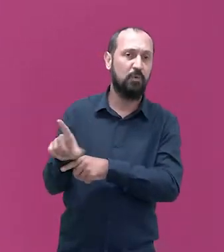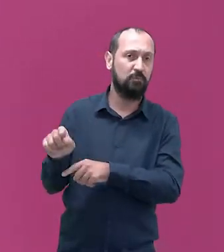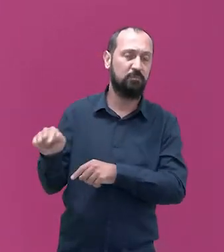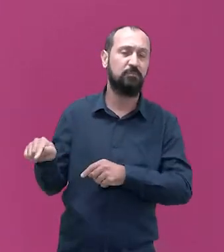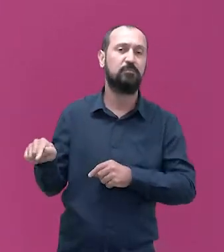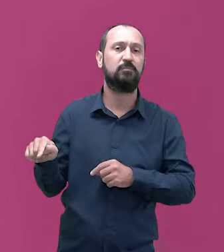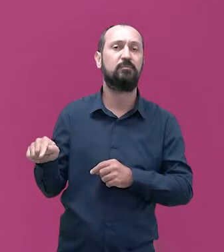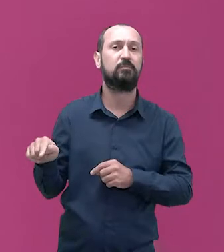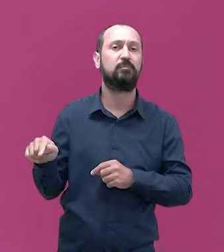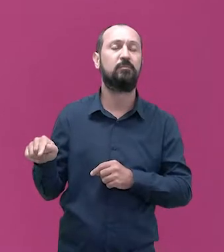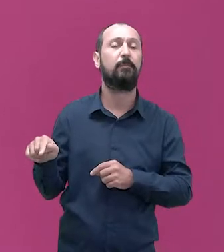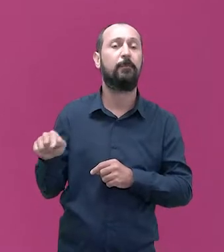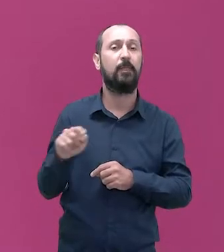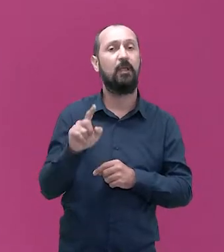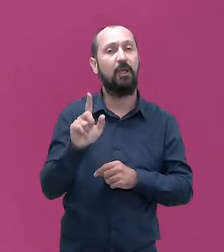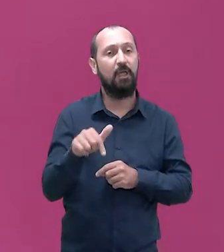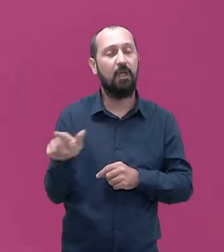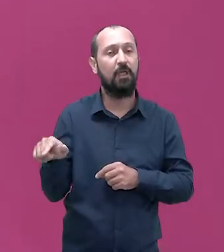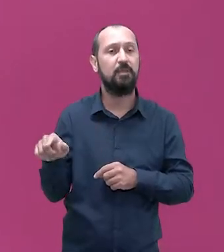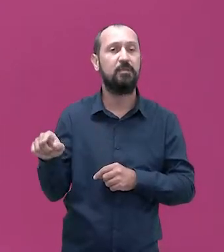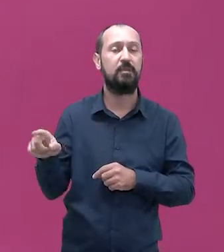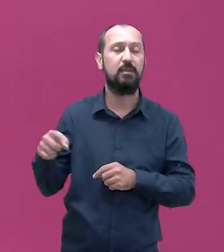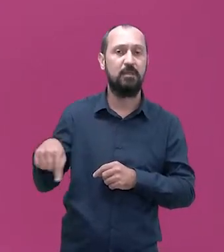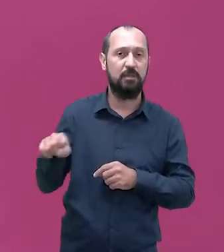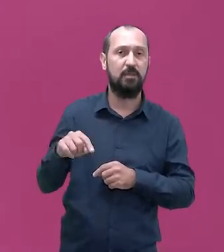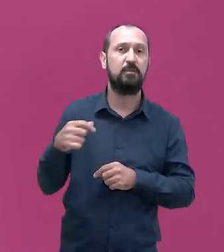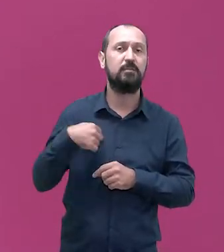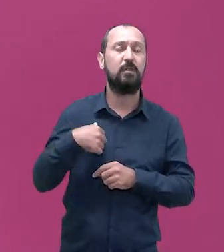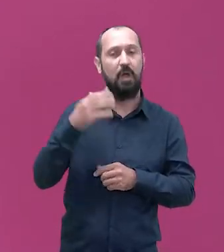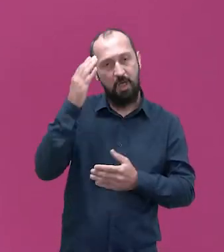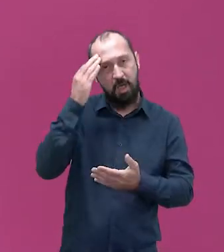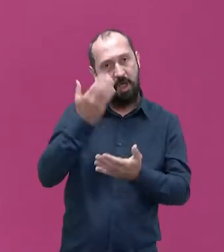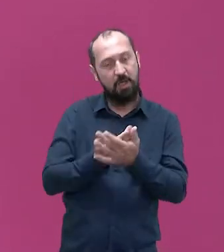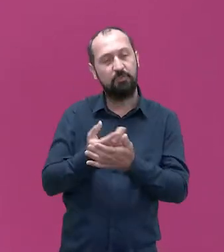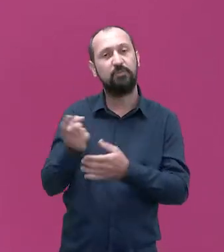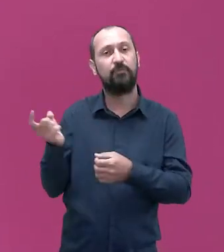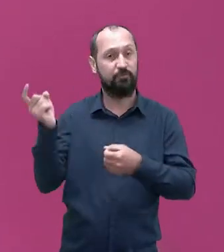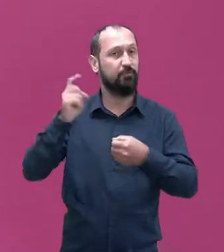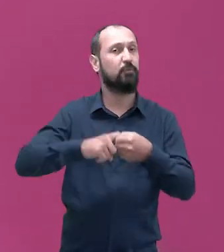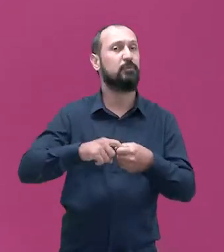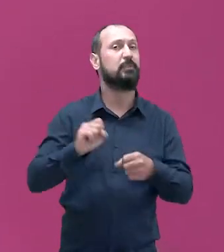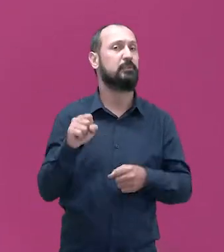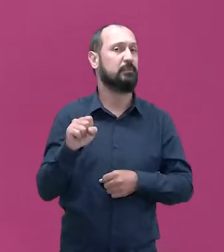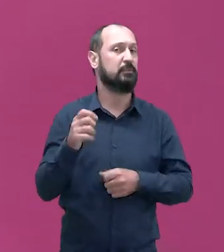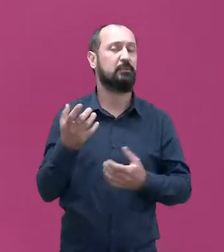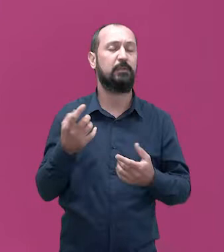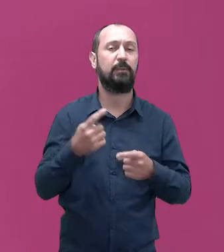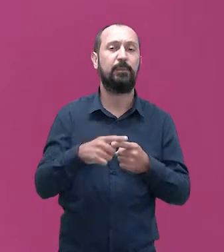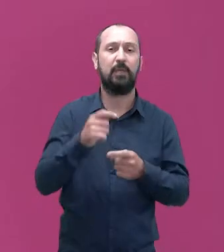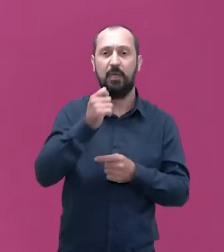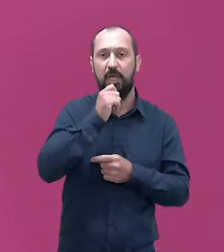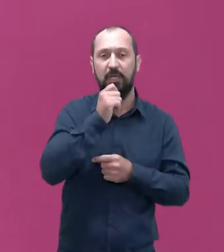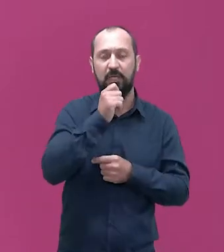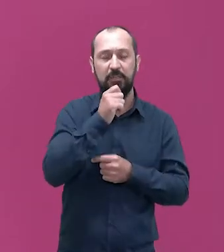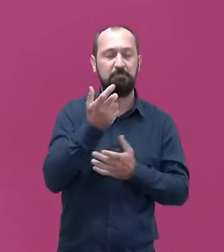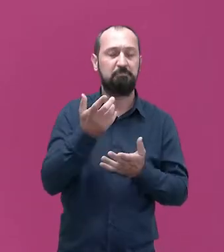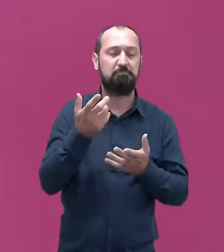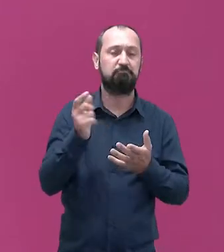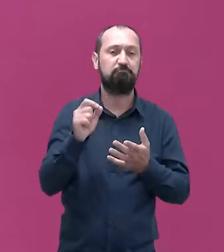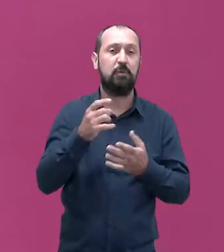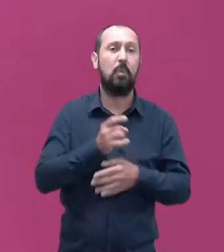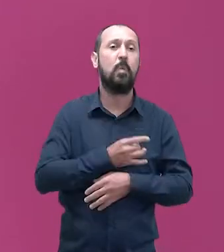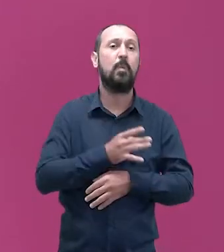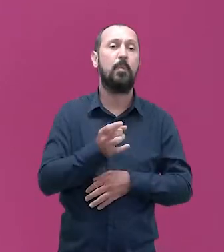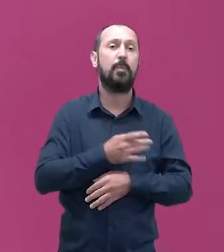oportunidade em outra atividade. E é justamente esses condutores que eu acredito que irão retornar, sabe? Eles ainda